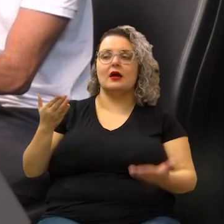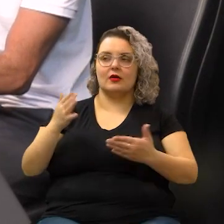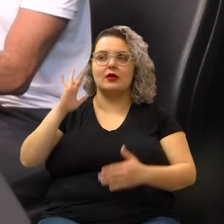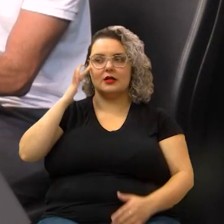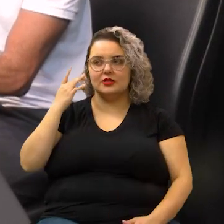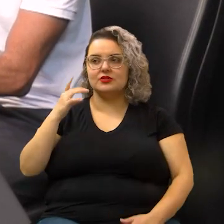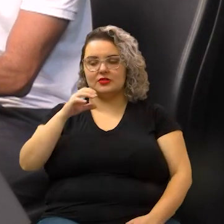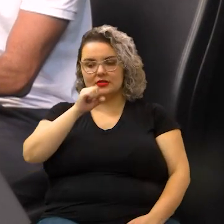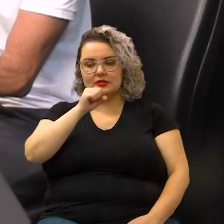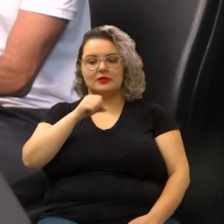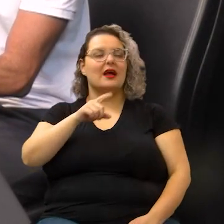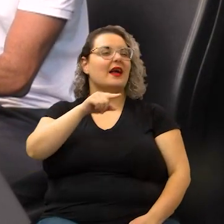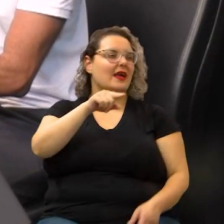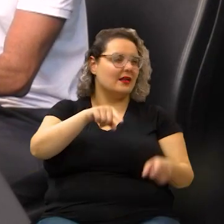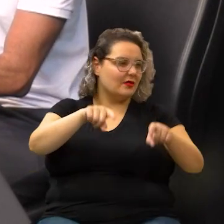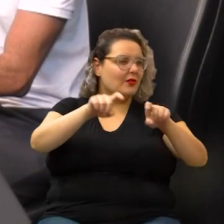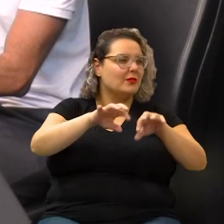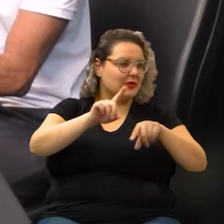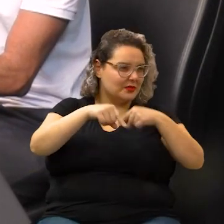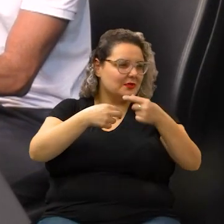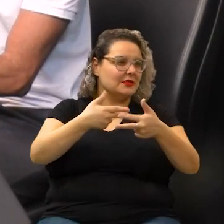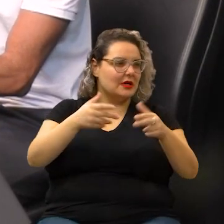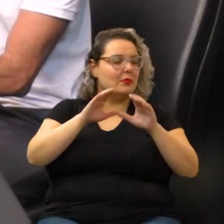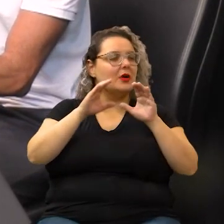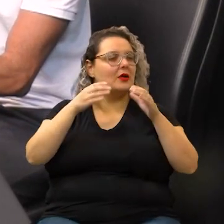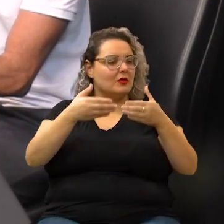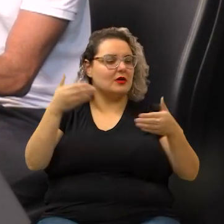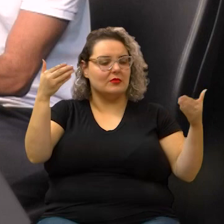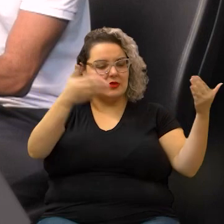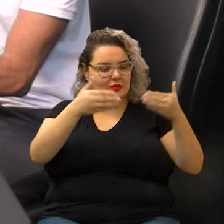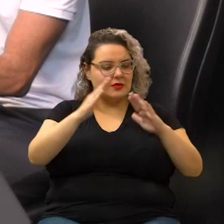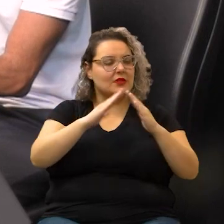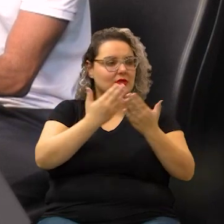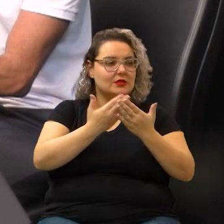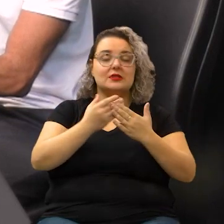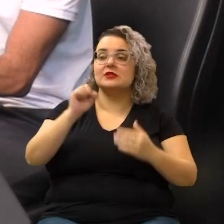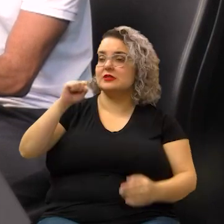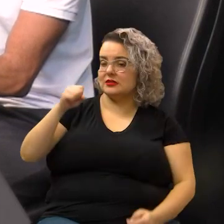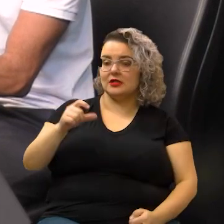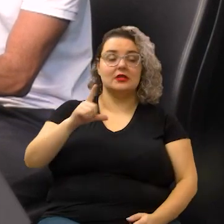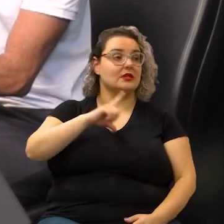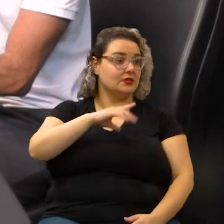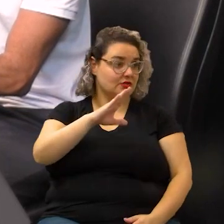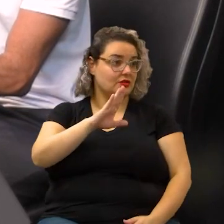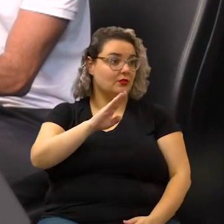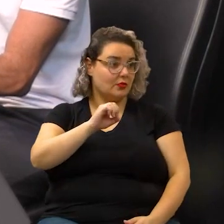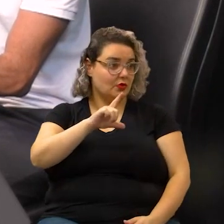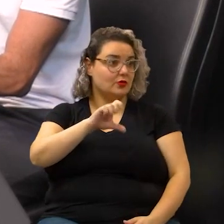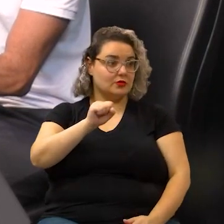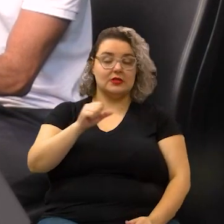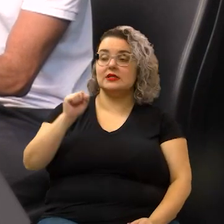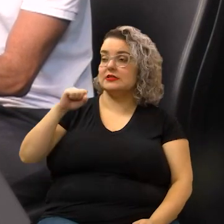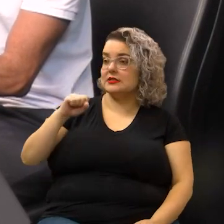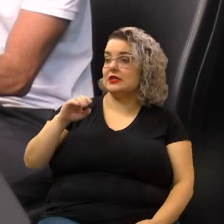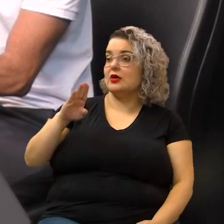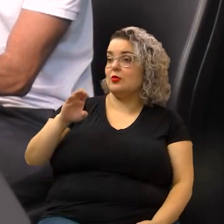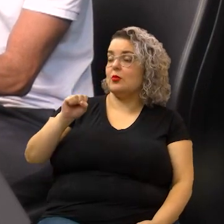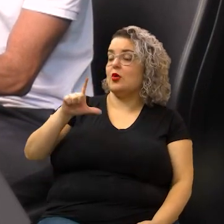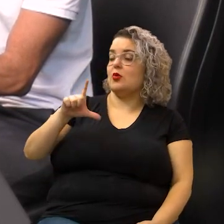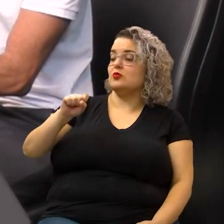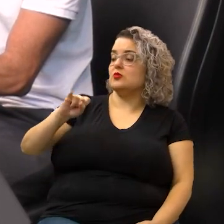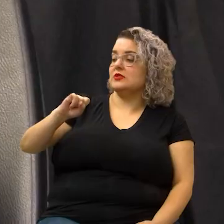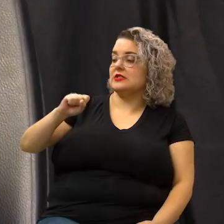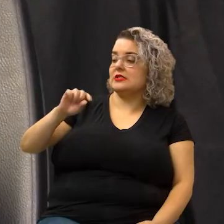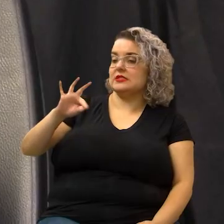Agora eu acho que é só era sábado. Computação, outras atividades para a comunidade frequentar a escola. Então, e tinha uma bolsa, né? Aí eu